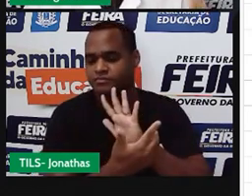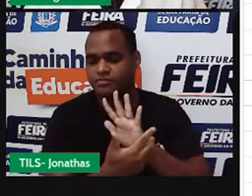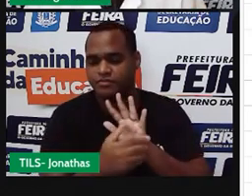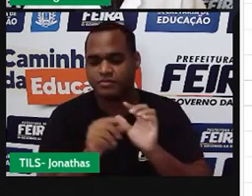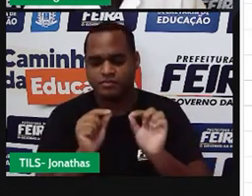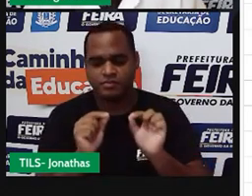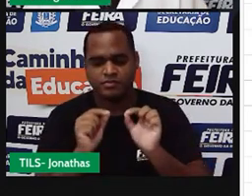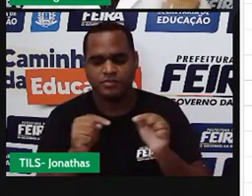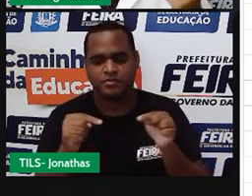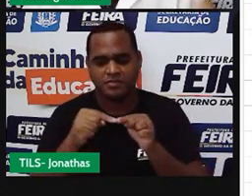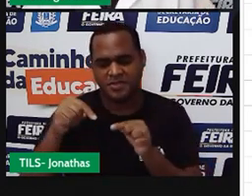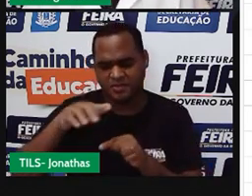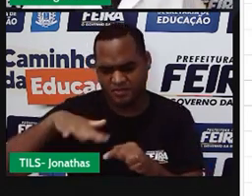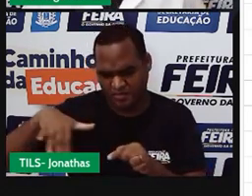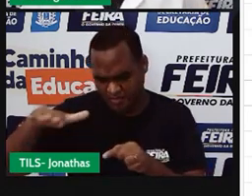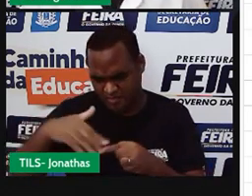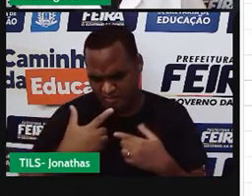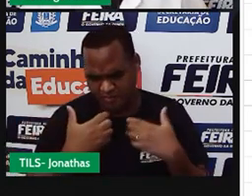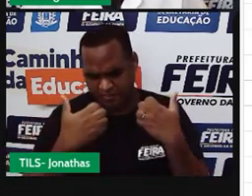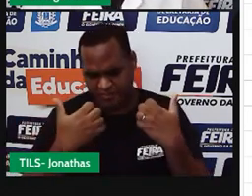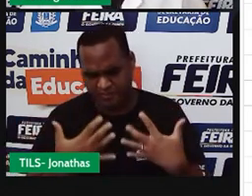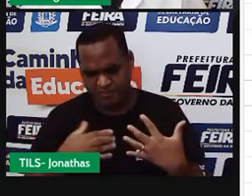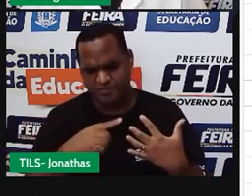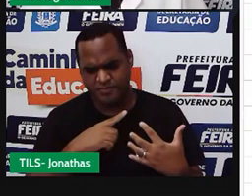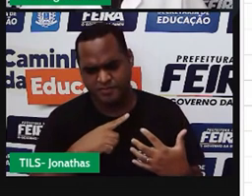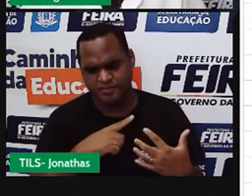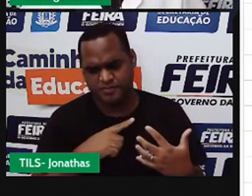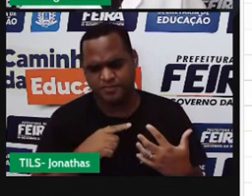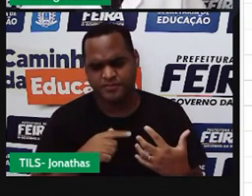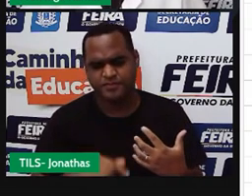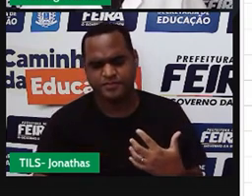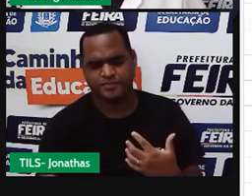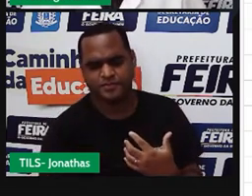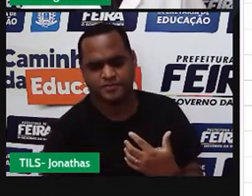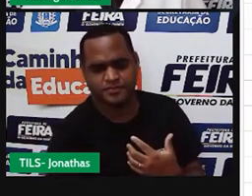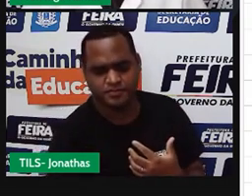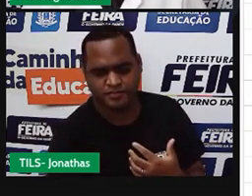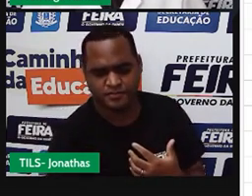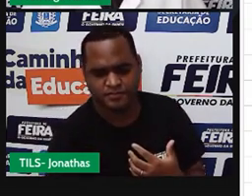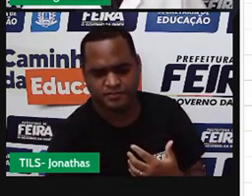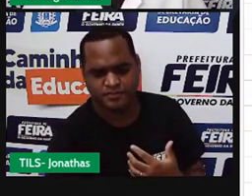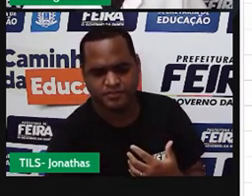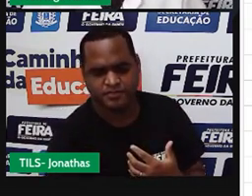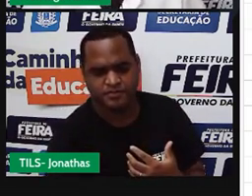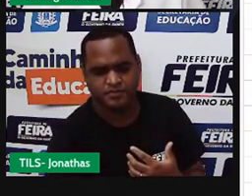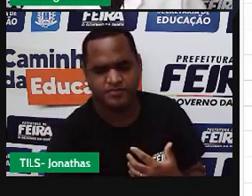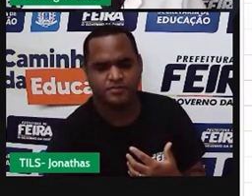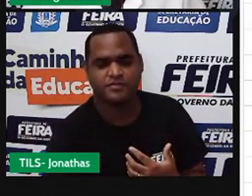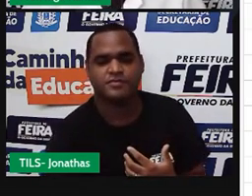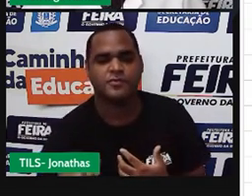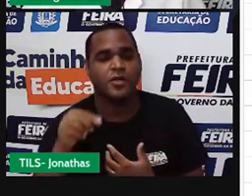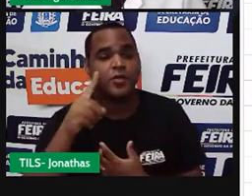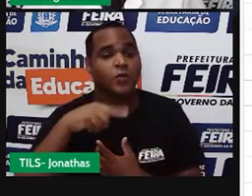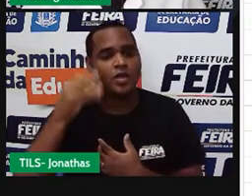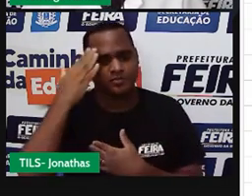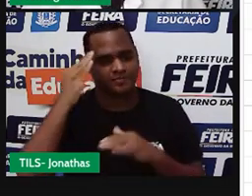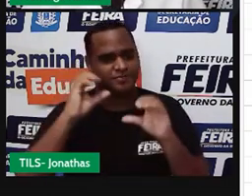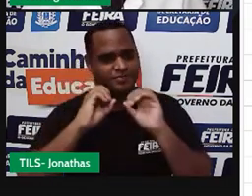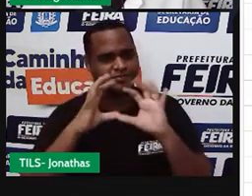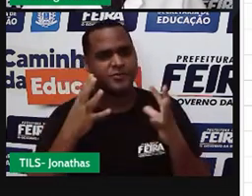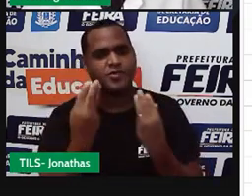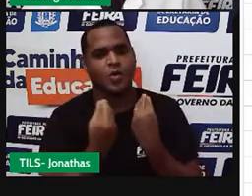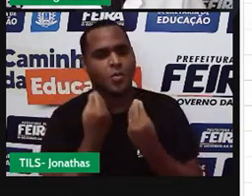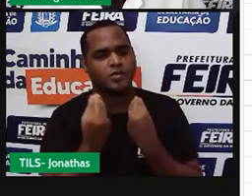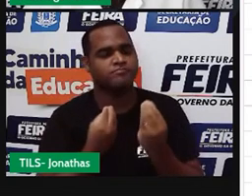cálculo de área de um retângulo Então vem comigo aqui agora para a gente entender melhor